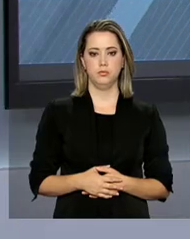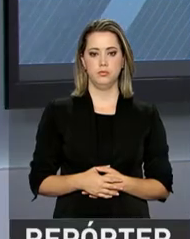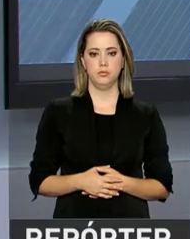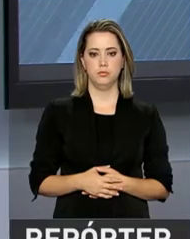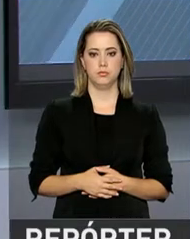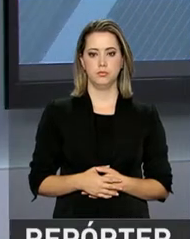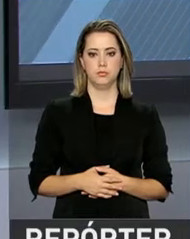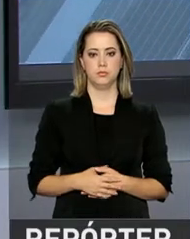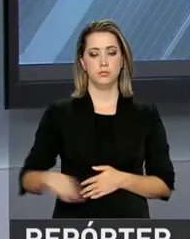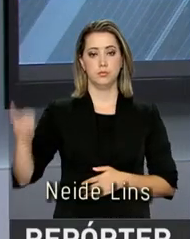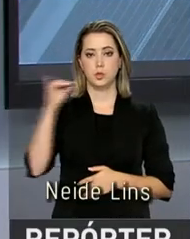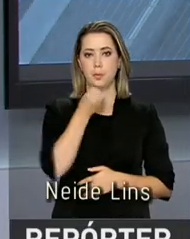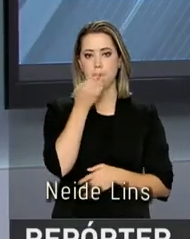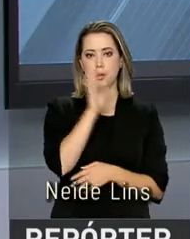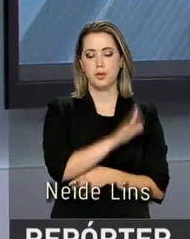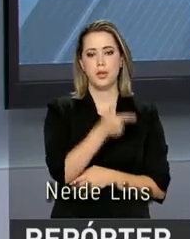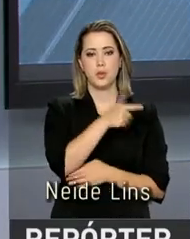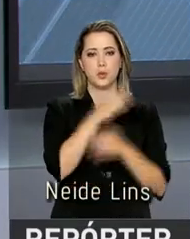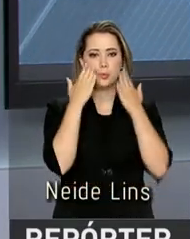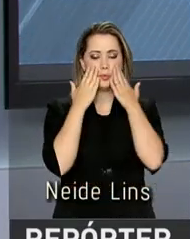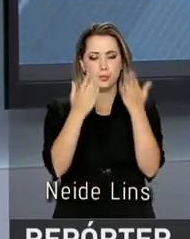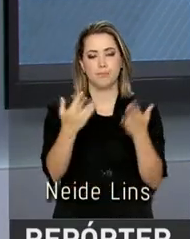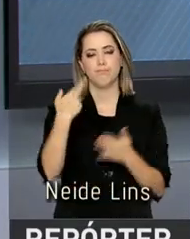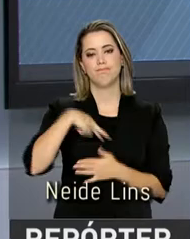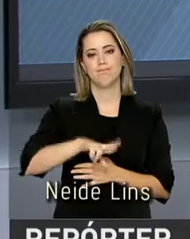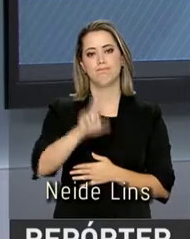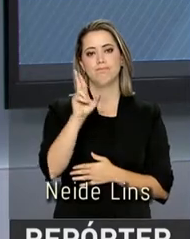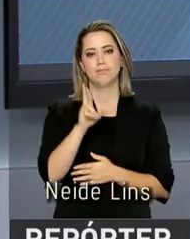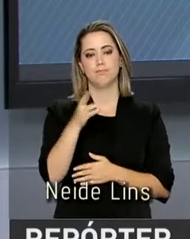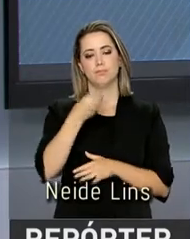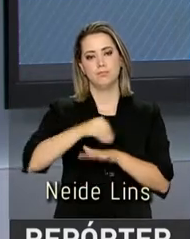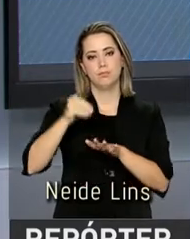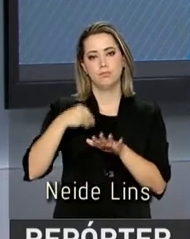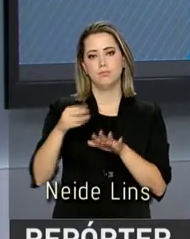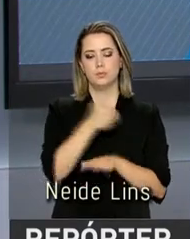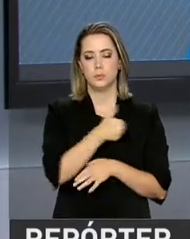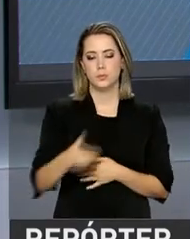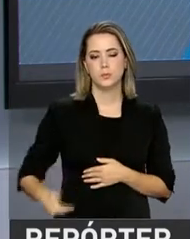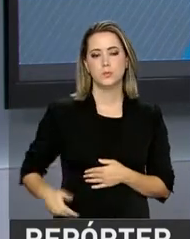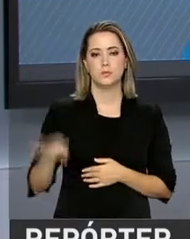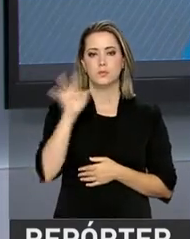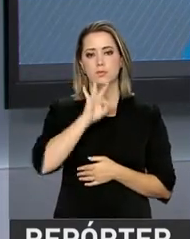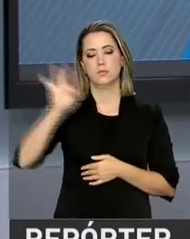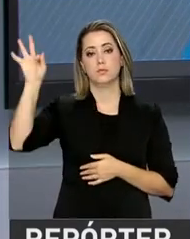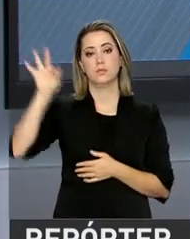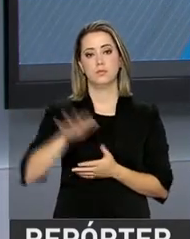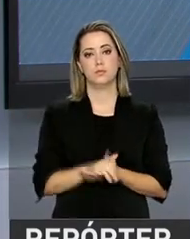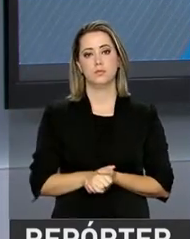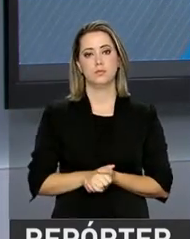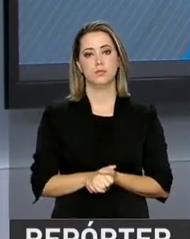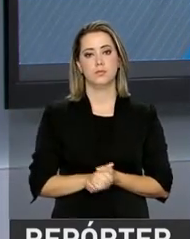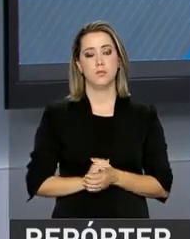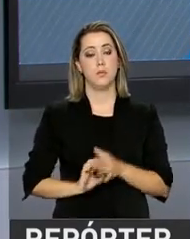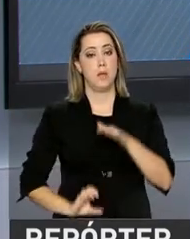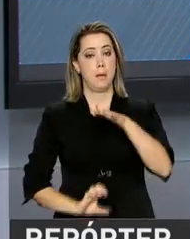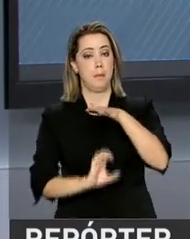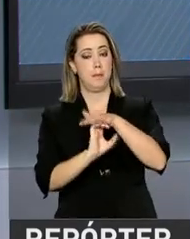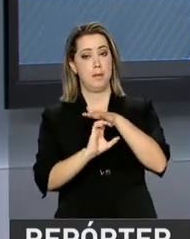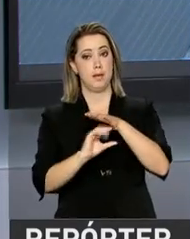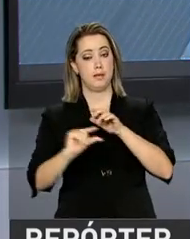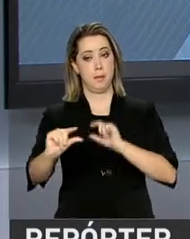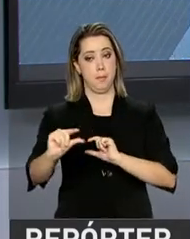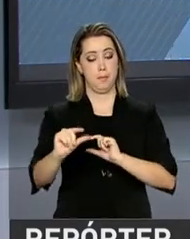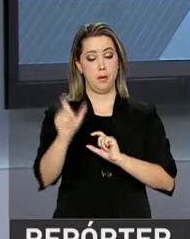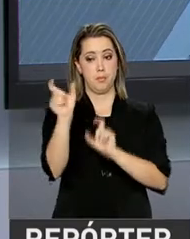olá boa tarde no ar mais uma edição do repórter nbr com as notícias do governo federal o microempreendedor